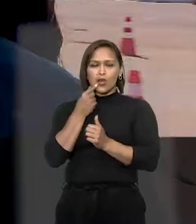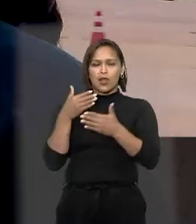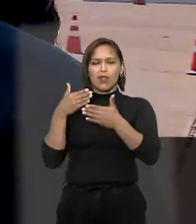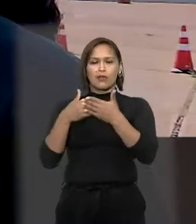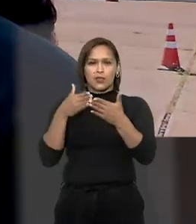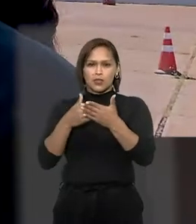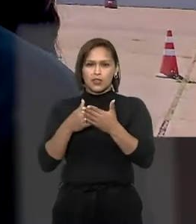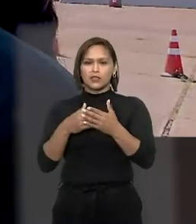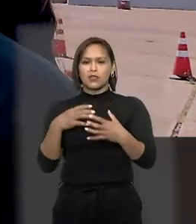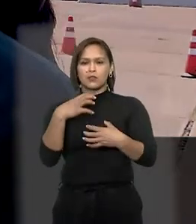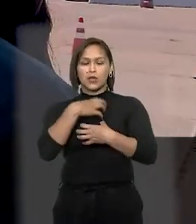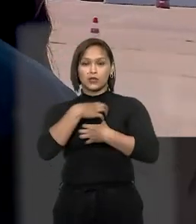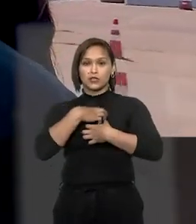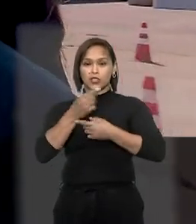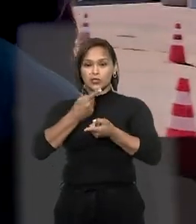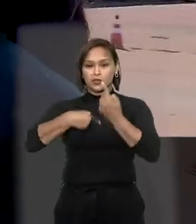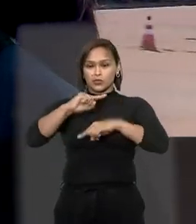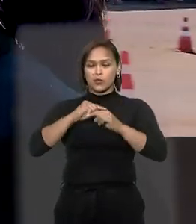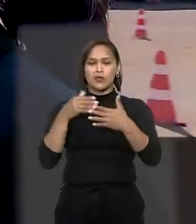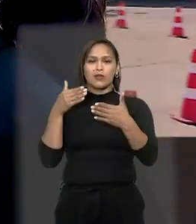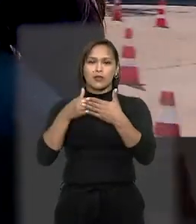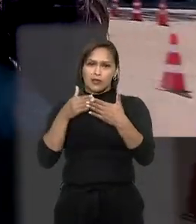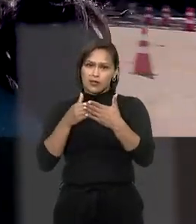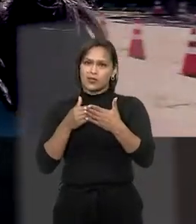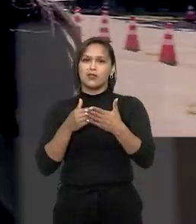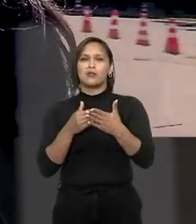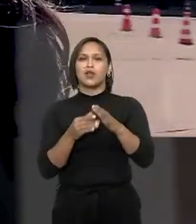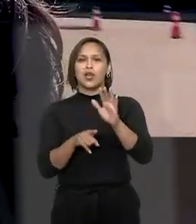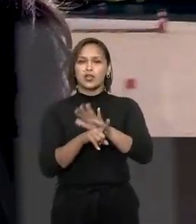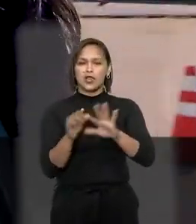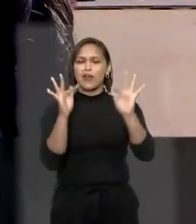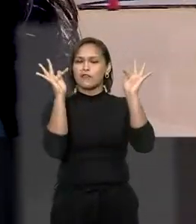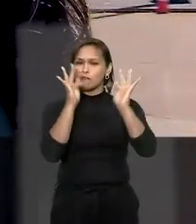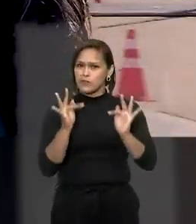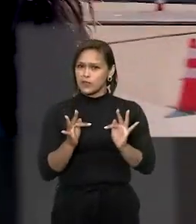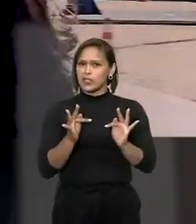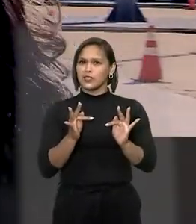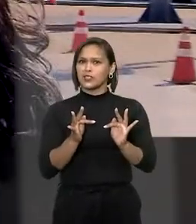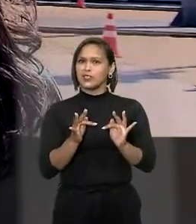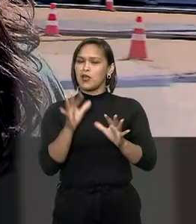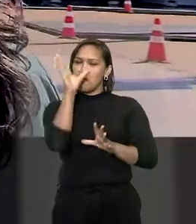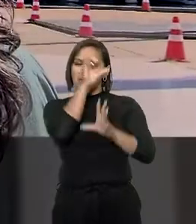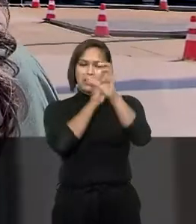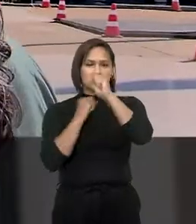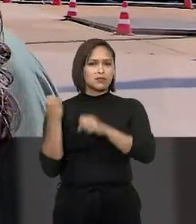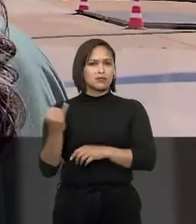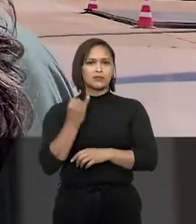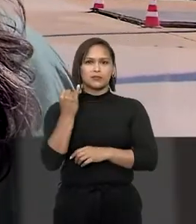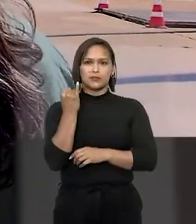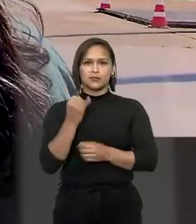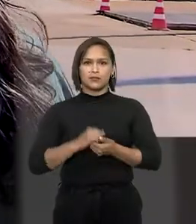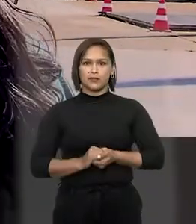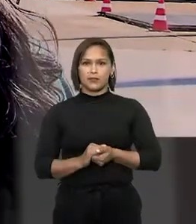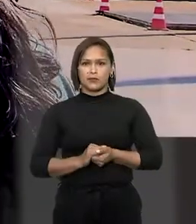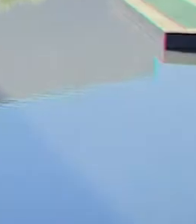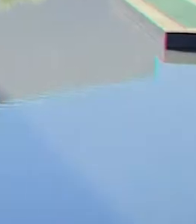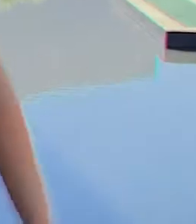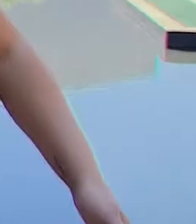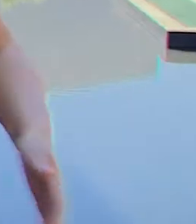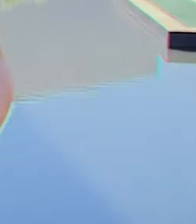eles, pela limitação e pelo jeito de superar essa limitação e serem sempre felizes, é um aprendizado muito grande.